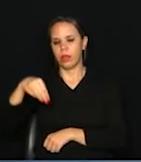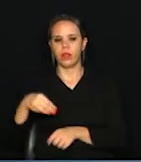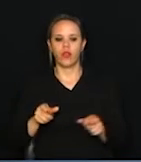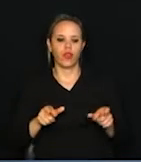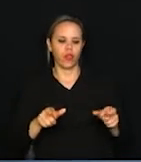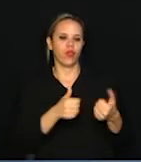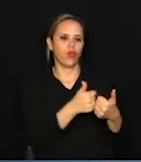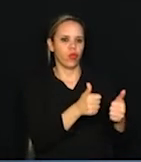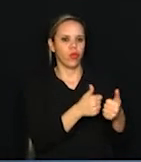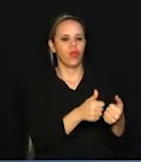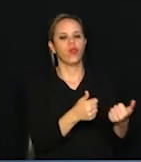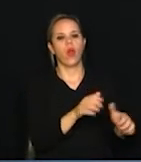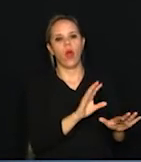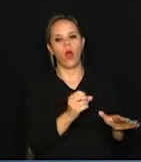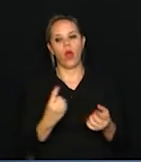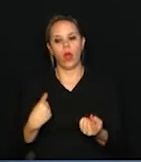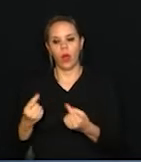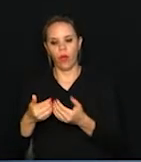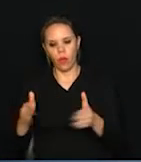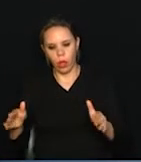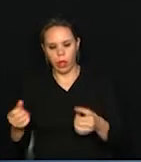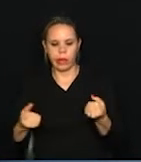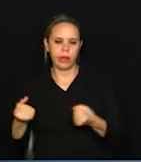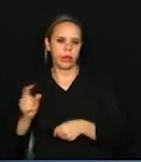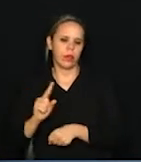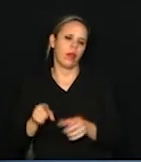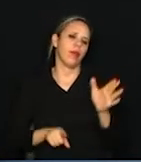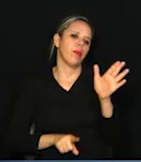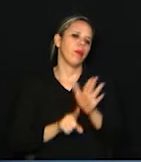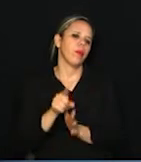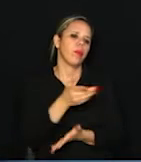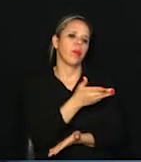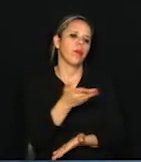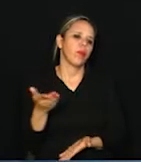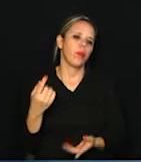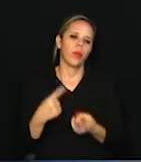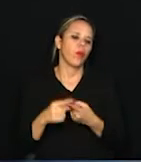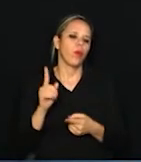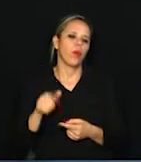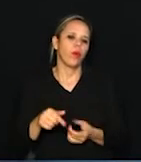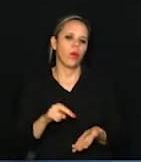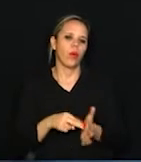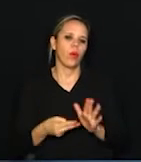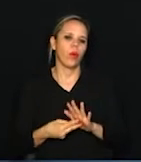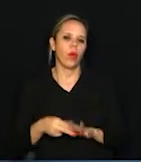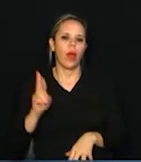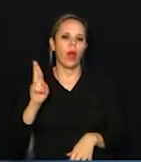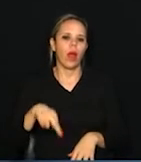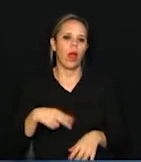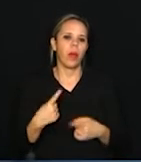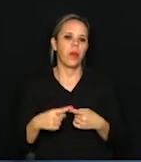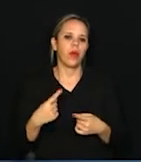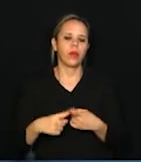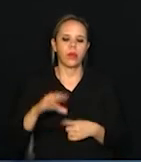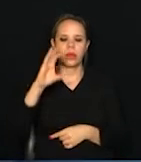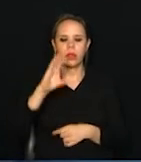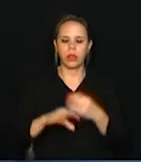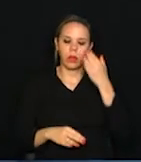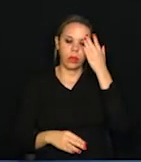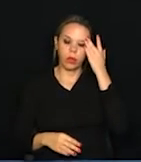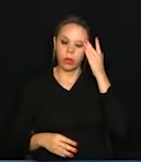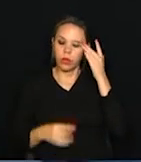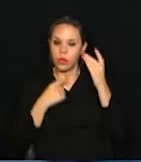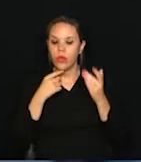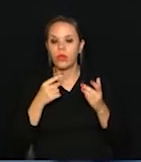demais faixas de rolamento. Então, pergunto ao senhor, isto é razão para o cidadão